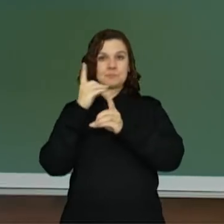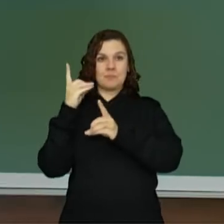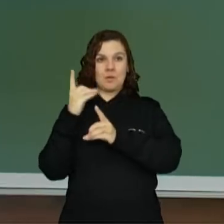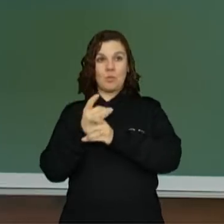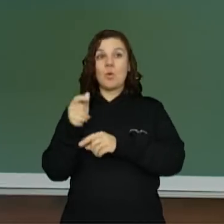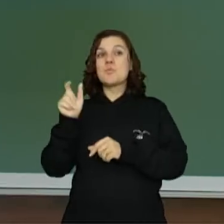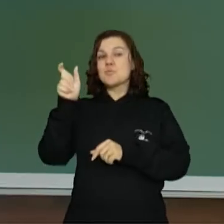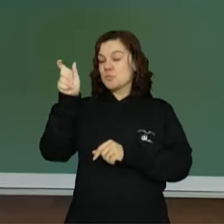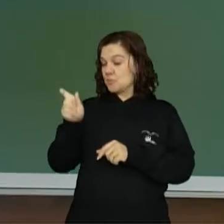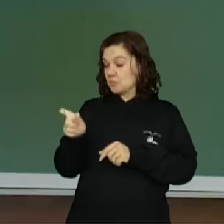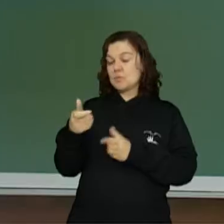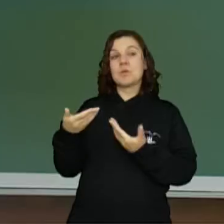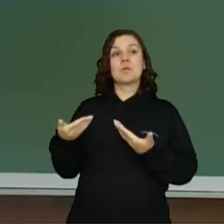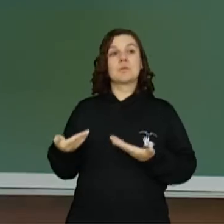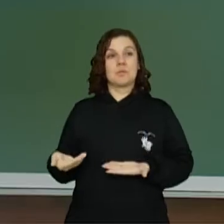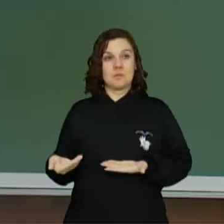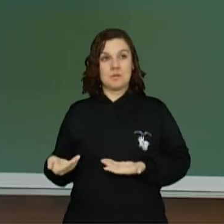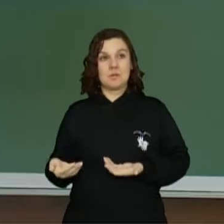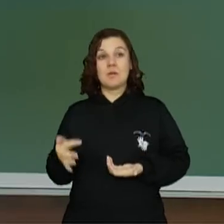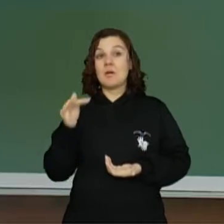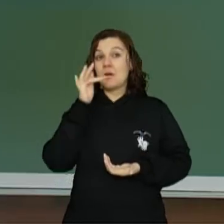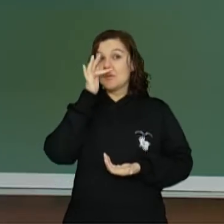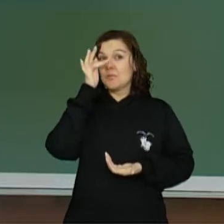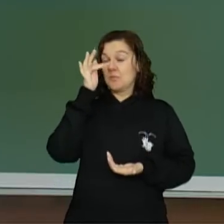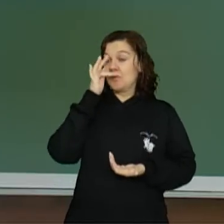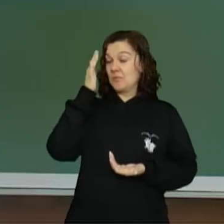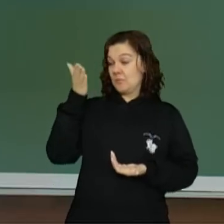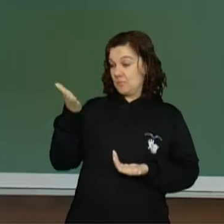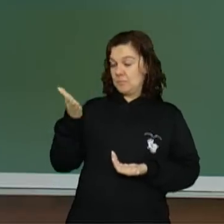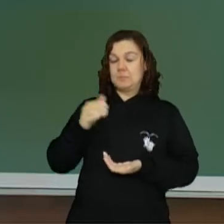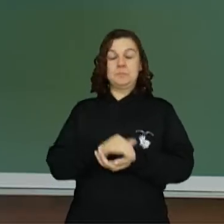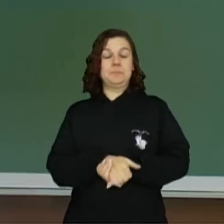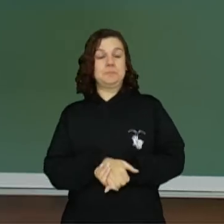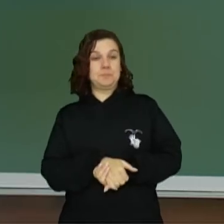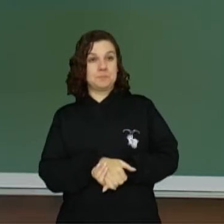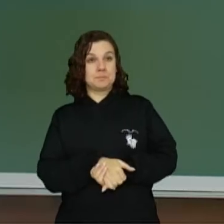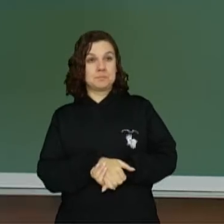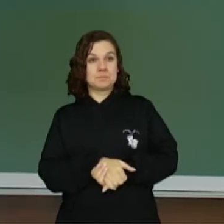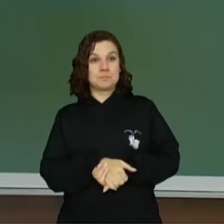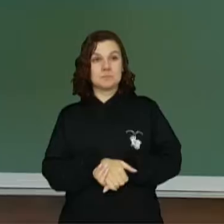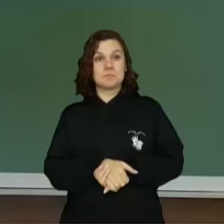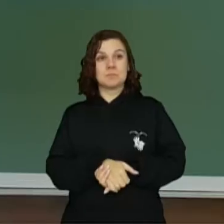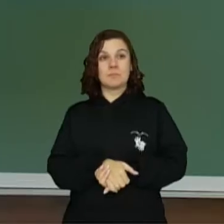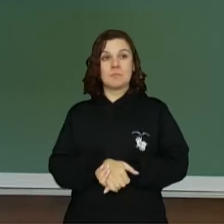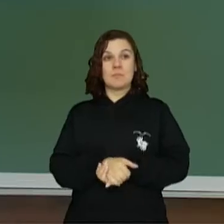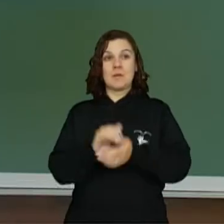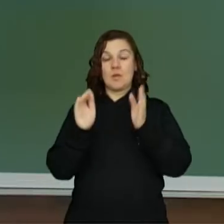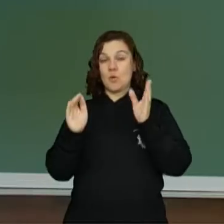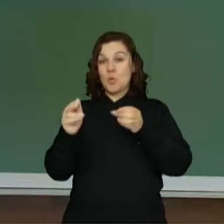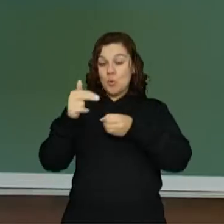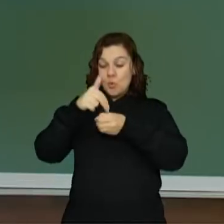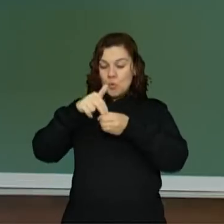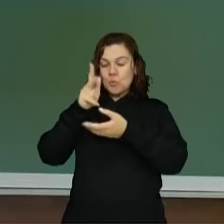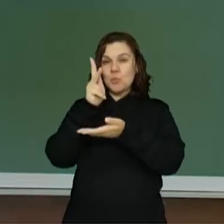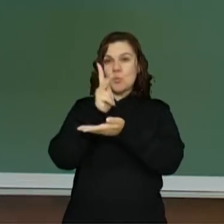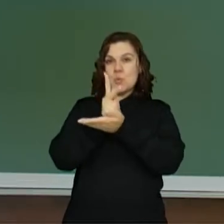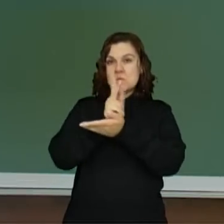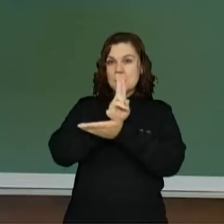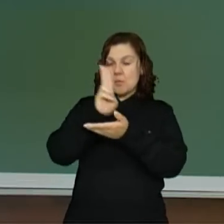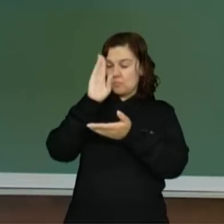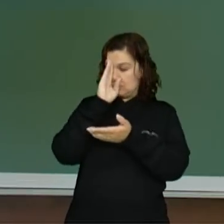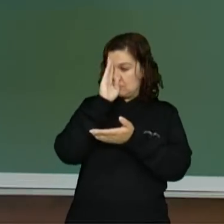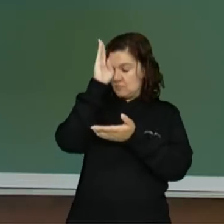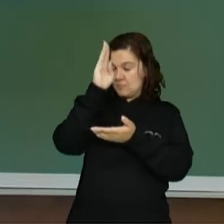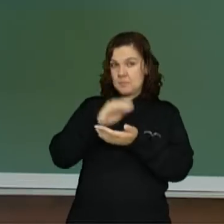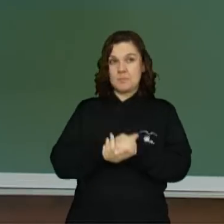meu sujeito. O meu sujeito qual é? As flores do campo. Aí o núcleo sempre é o nome principal